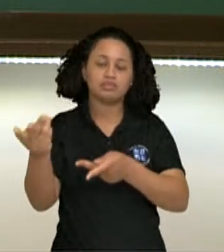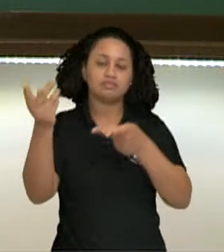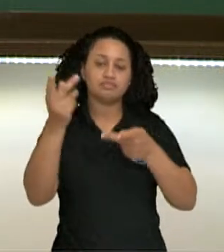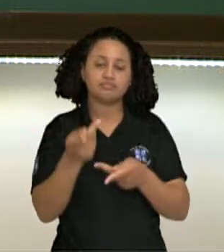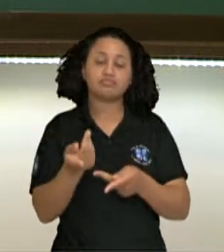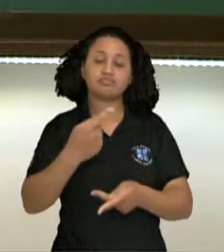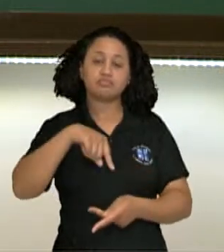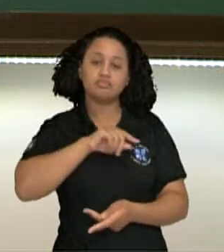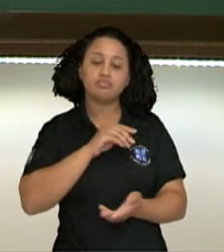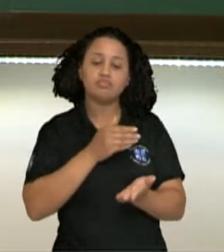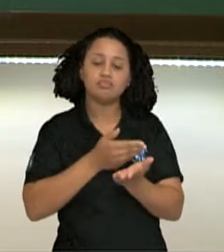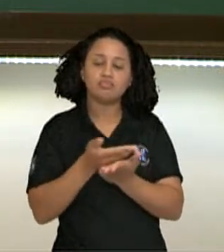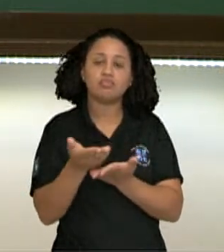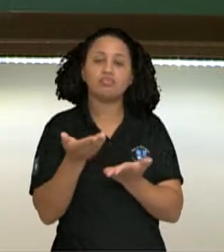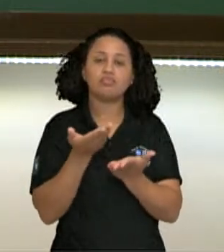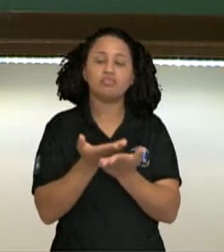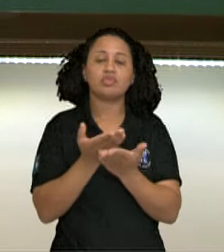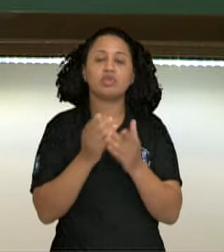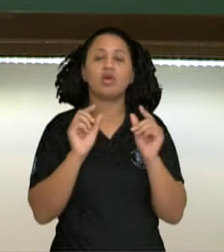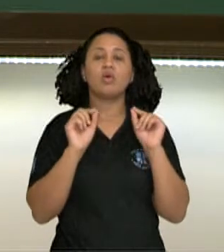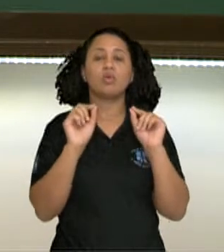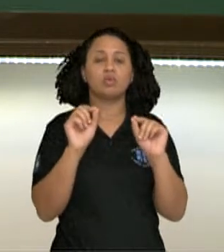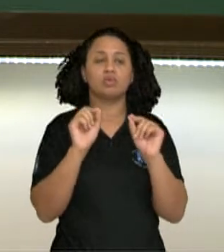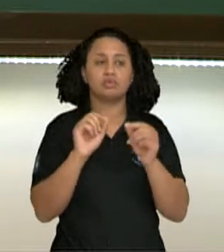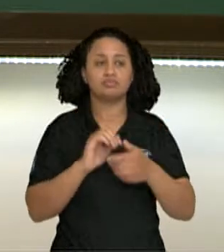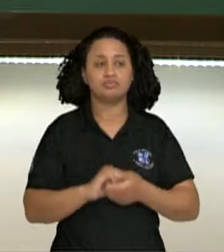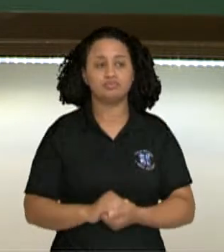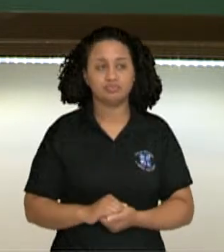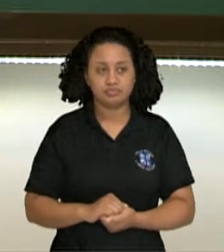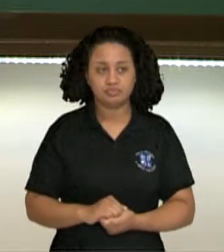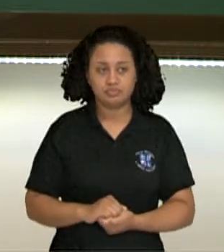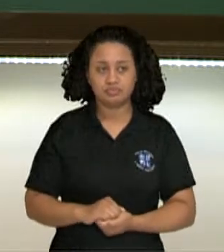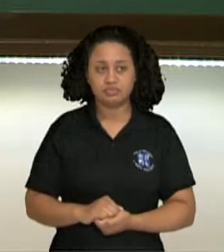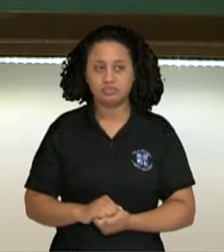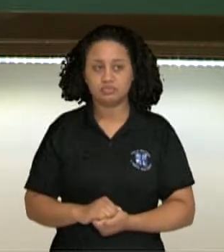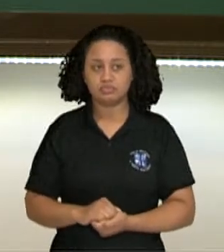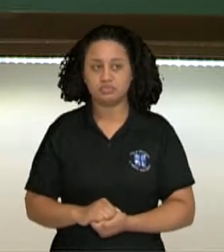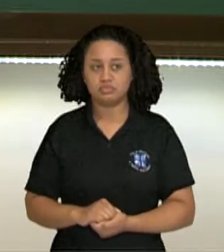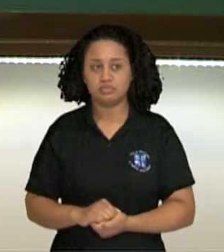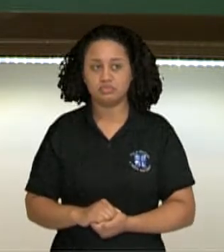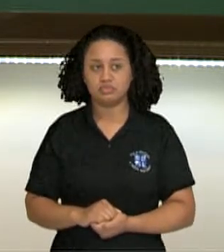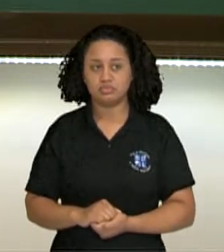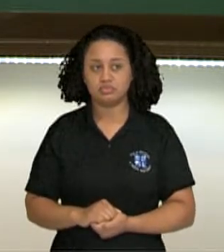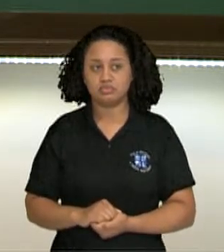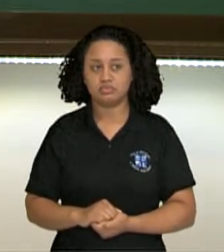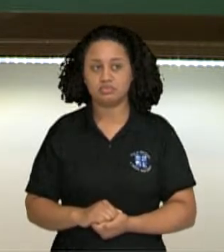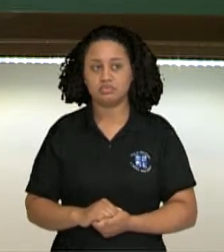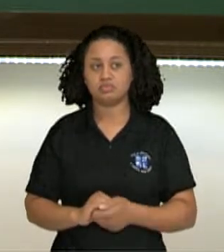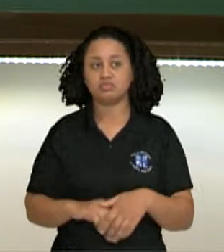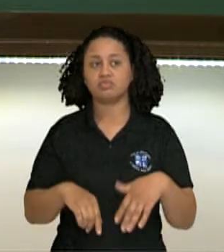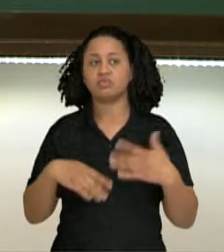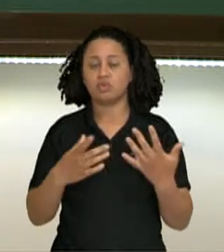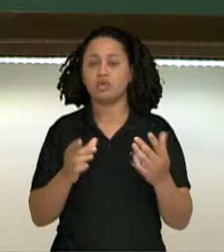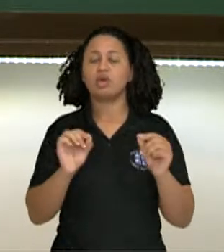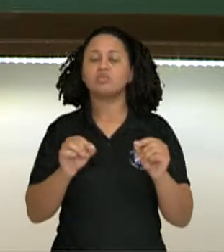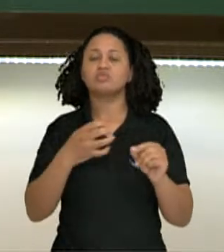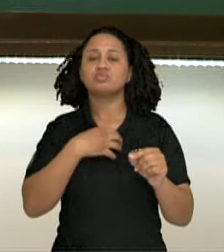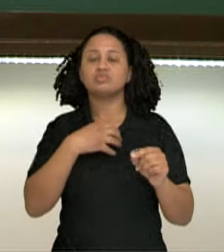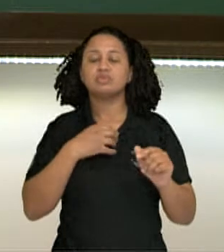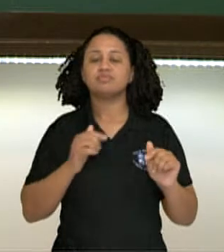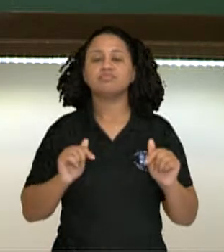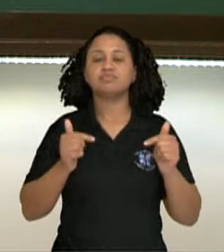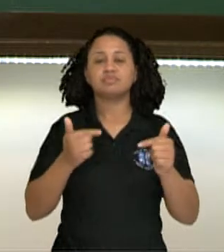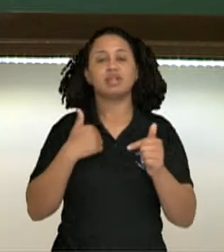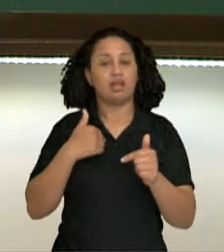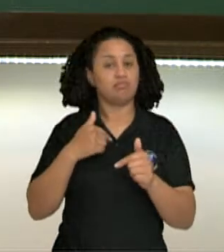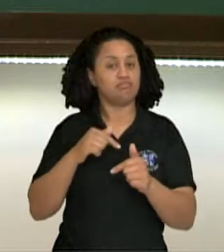a estudiar hoy un poquito al respecto del empleo del imperativo negativo. A